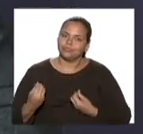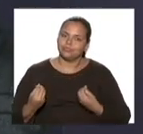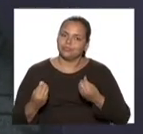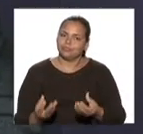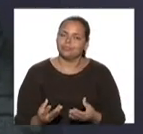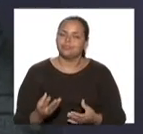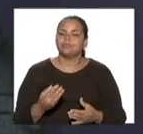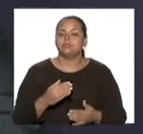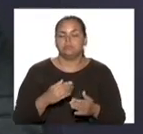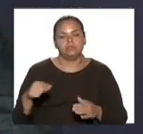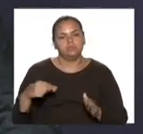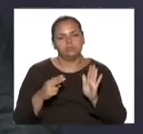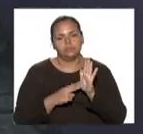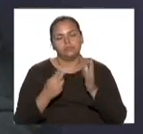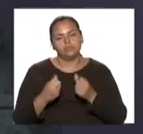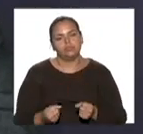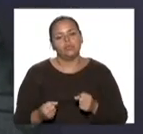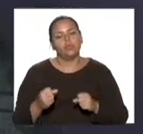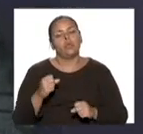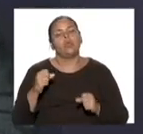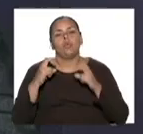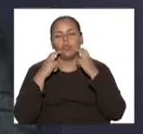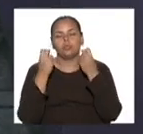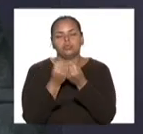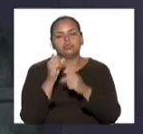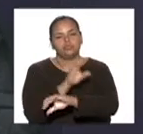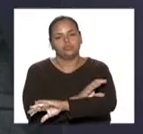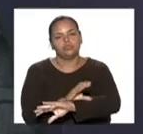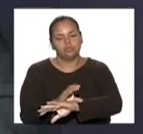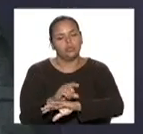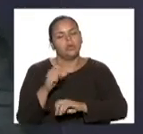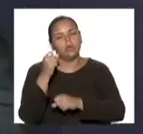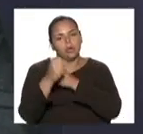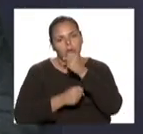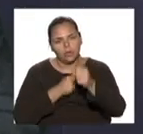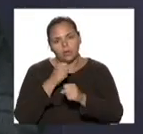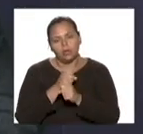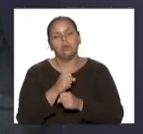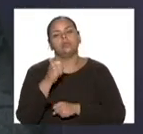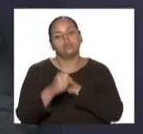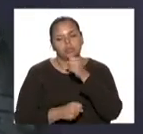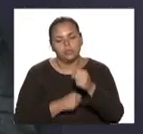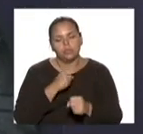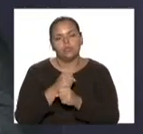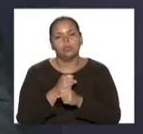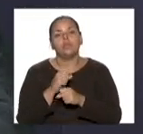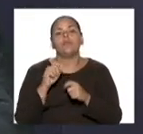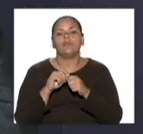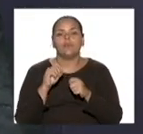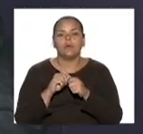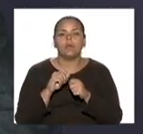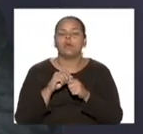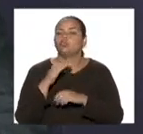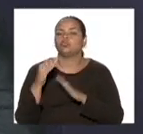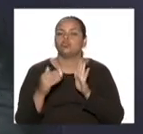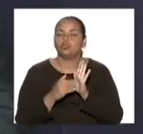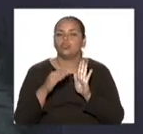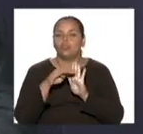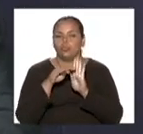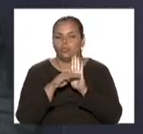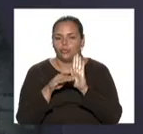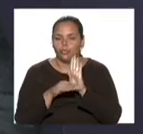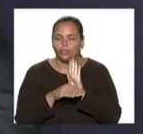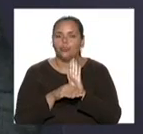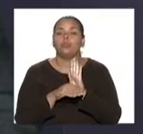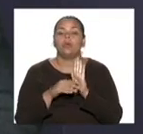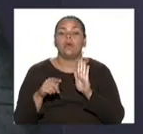E nós, desde que assumimos a Comissão de Cultura, anualmente a gente faz todo o processo,